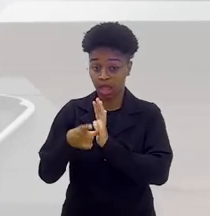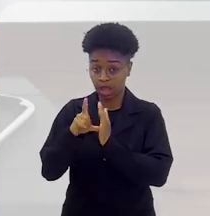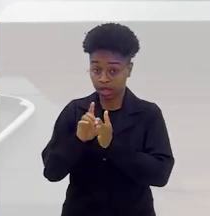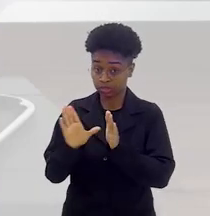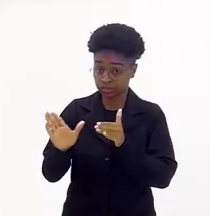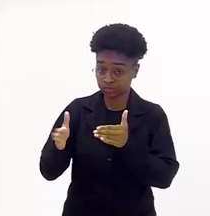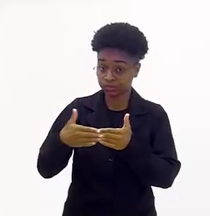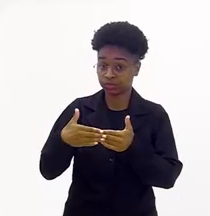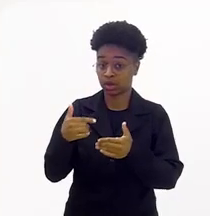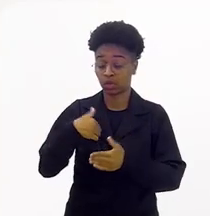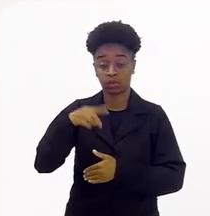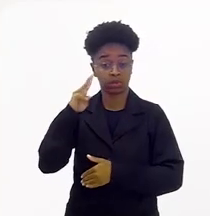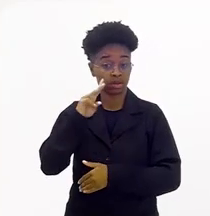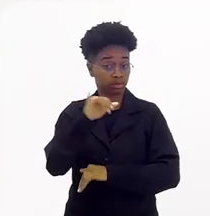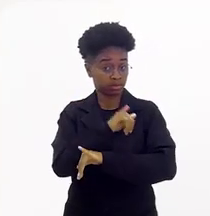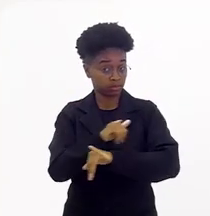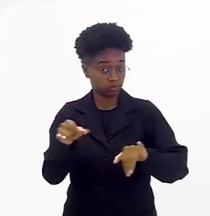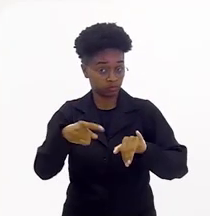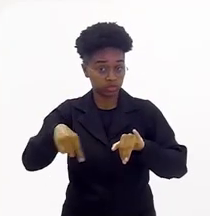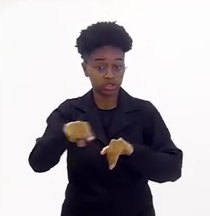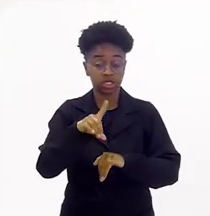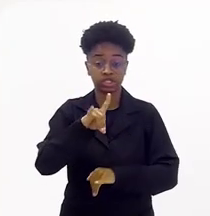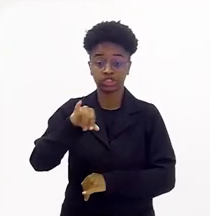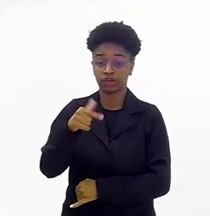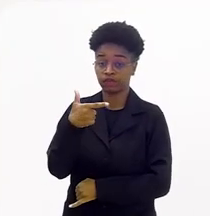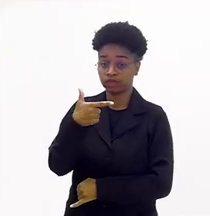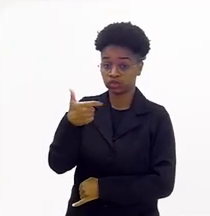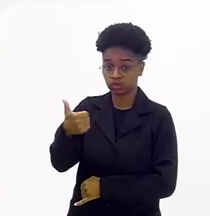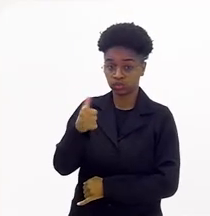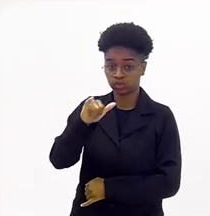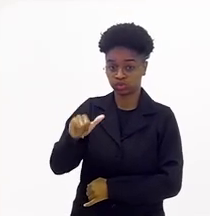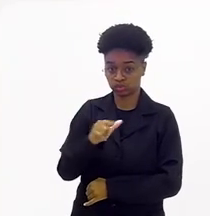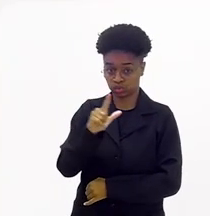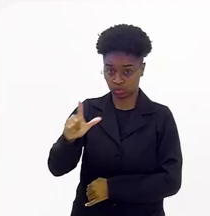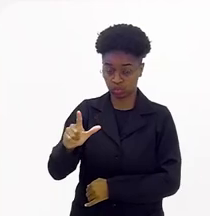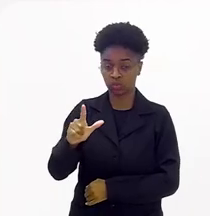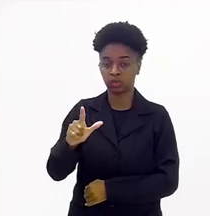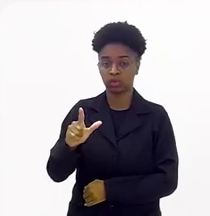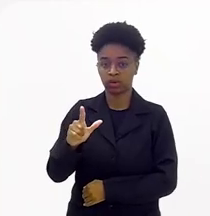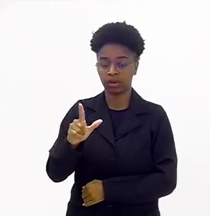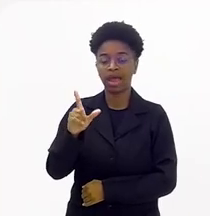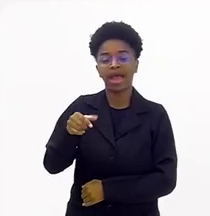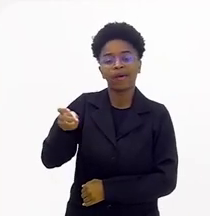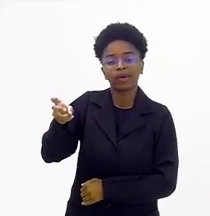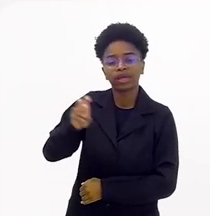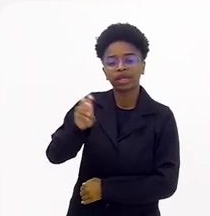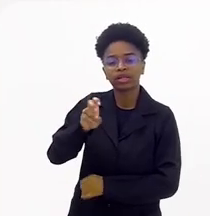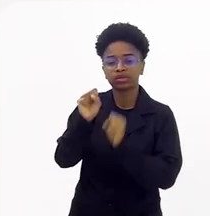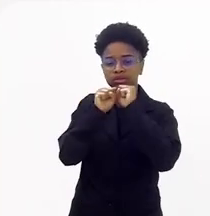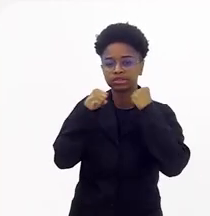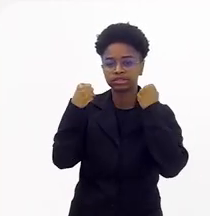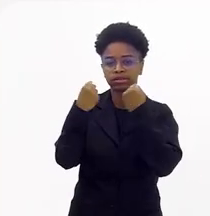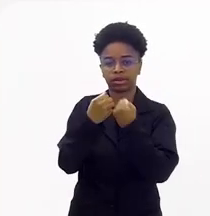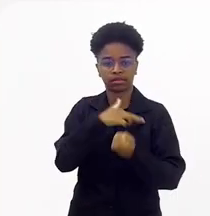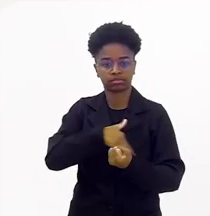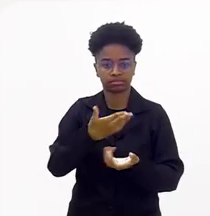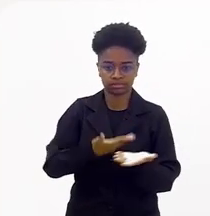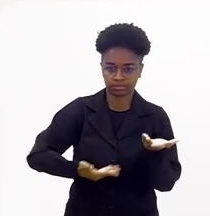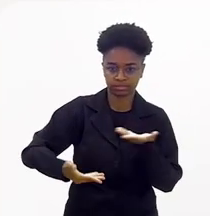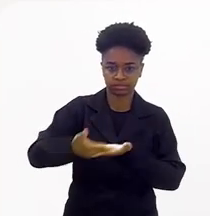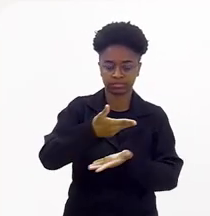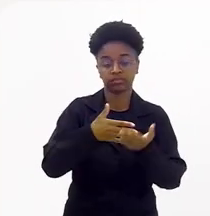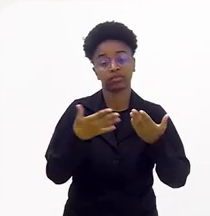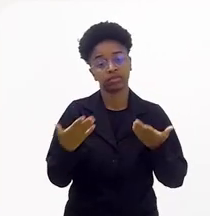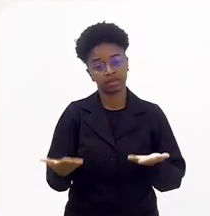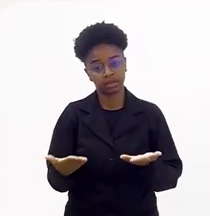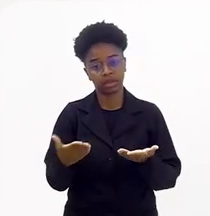E antes de encerrar, lembrando a vocês que no dia 21 de julho será o nosso 5º Seminário